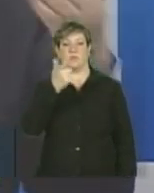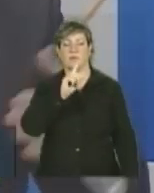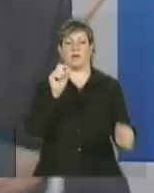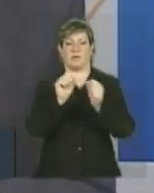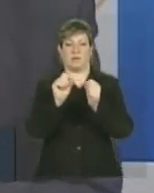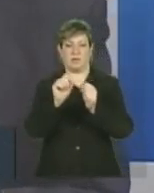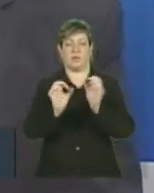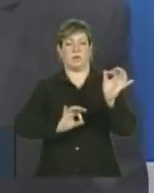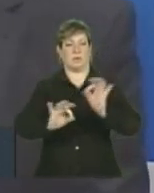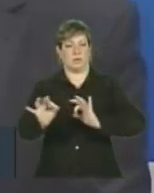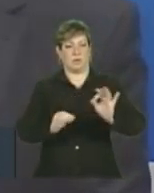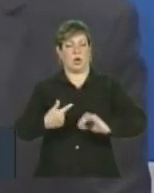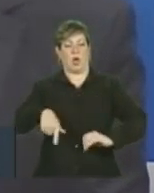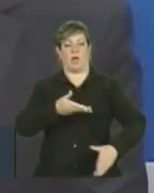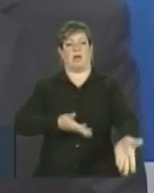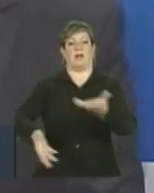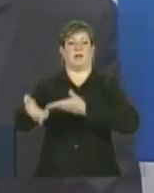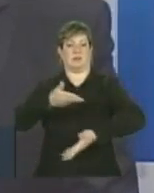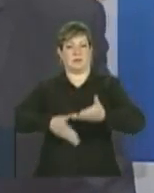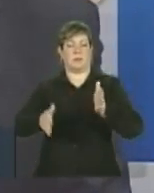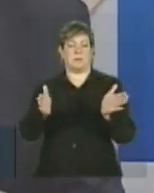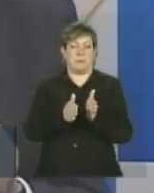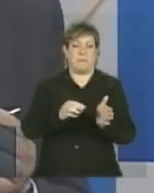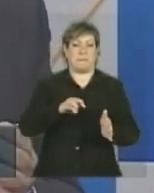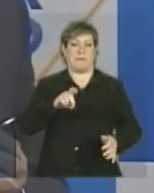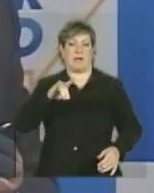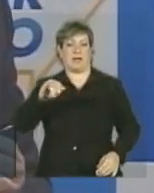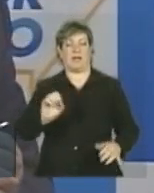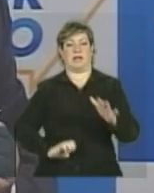reestruturar e reorganizar até a nossa relação com as pequenas e médias empresas.